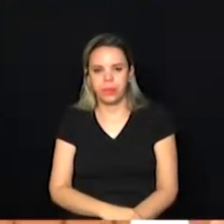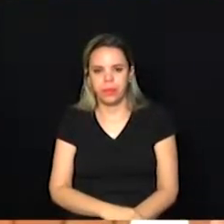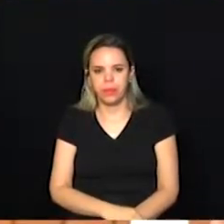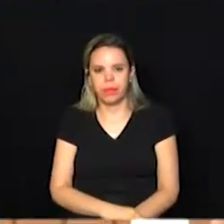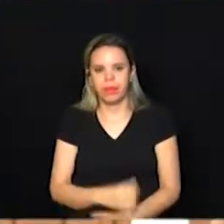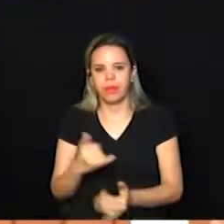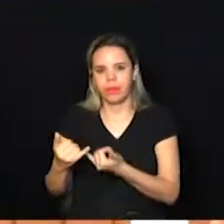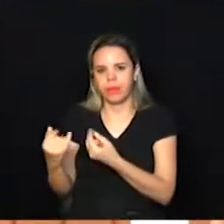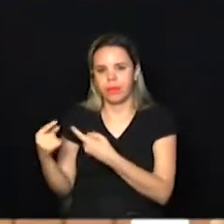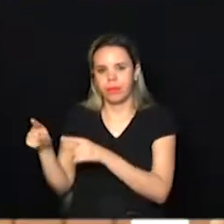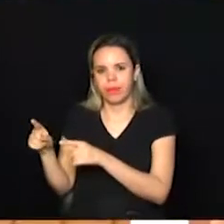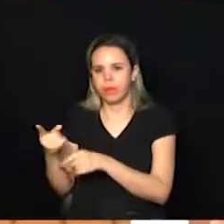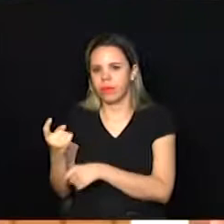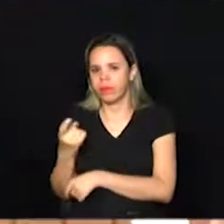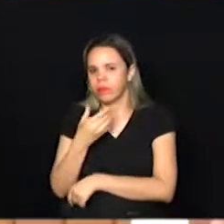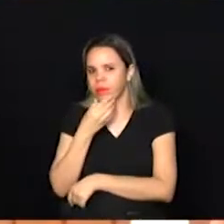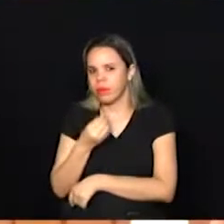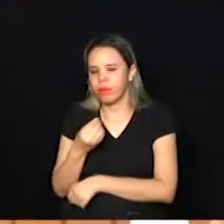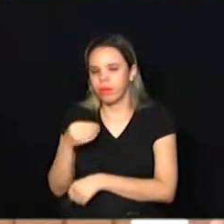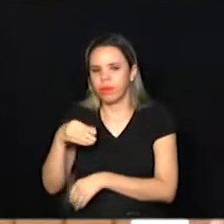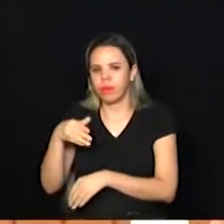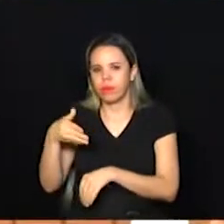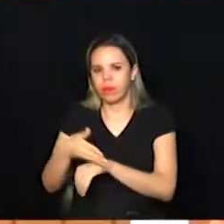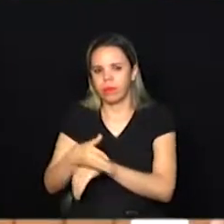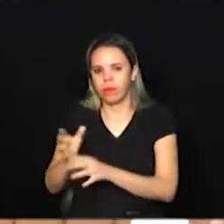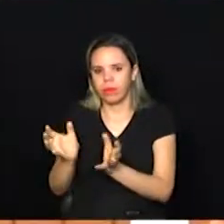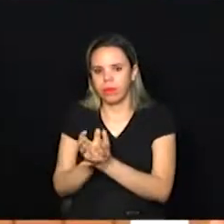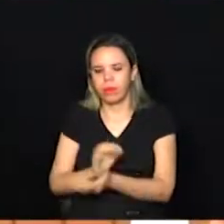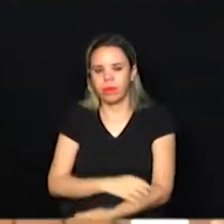brincando com ele, é o único homem que compõe a comissão.